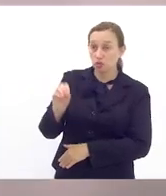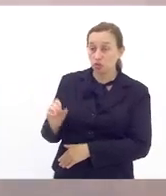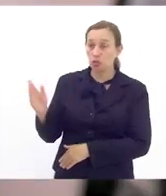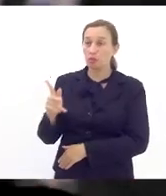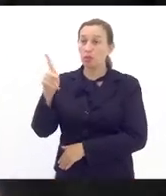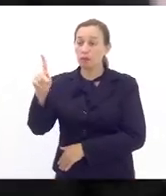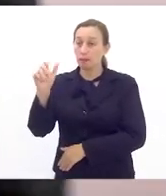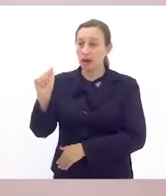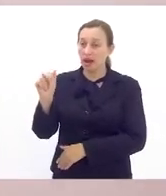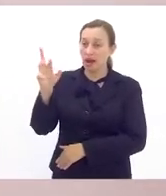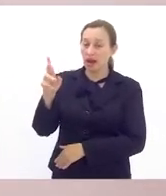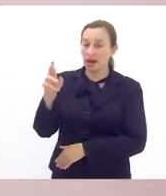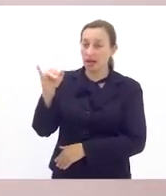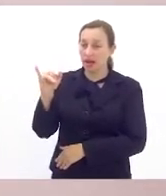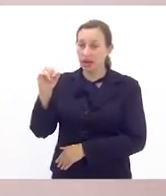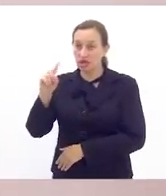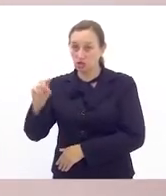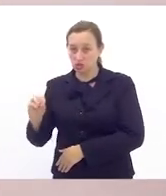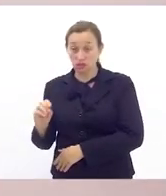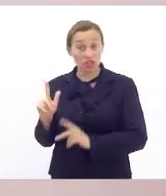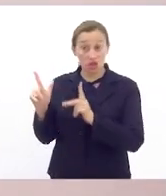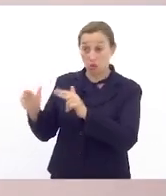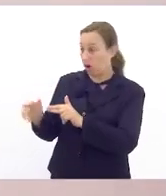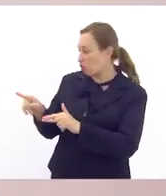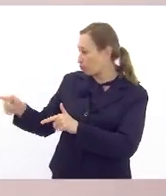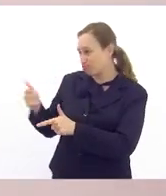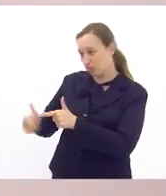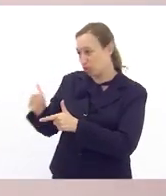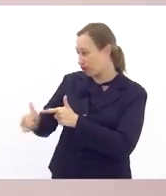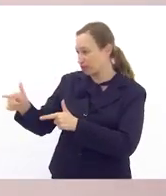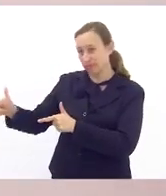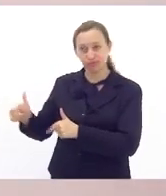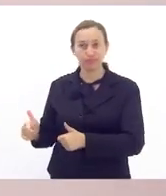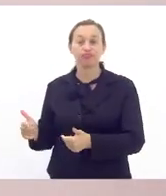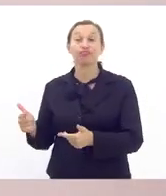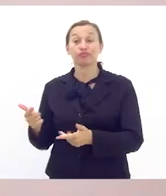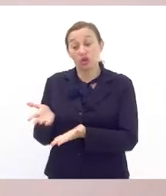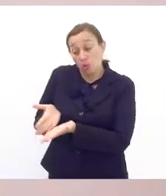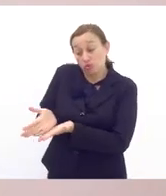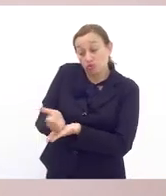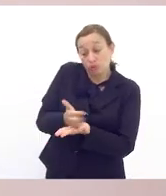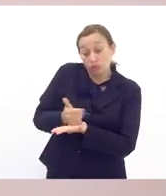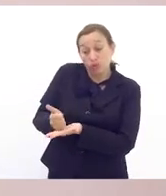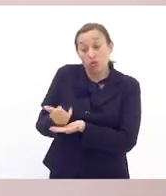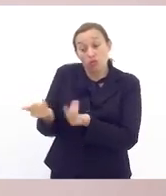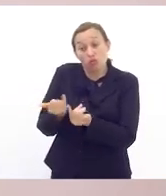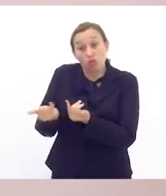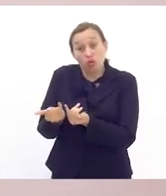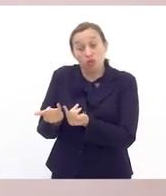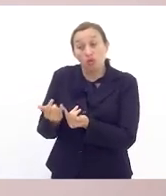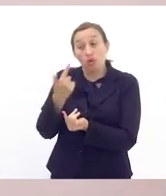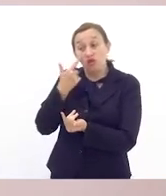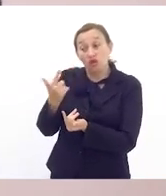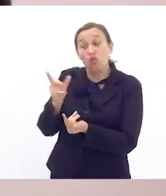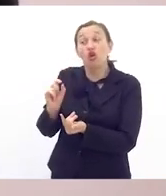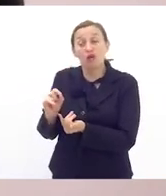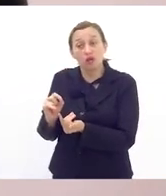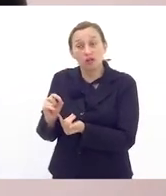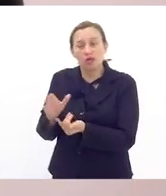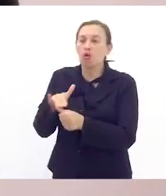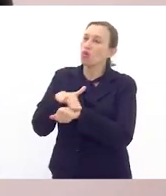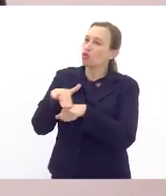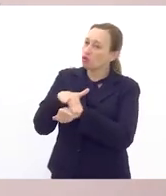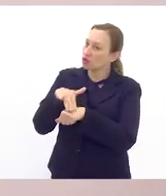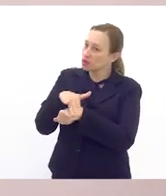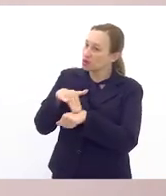a ela vai tomar o mesmo caminho né a gente ainda tem que apurar alguns fatos mas o que que eu apurei lá conversei